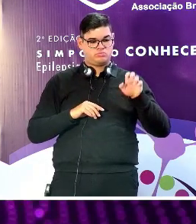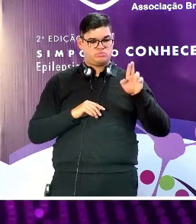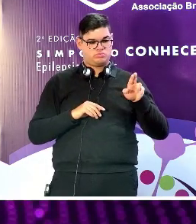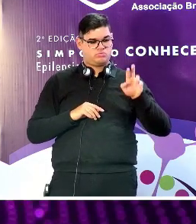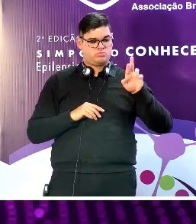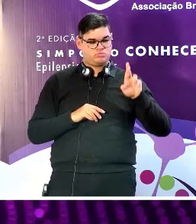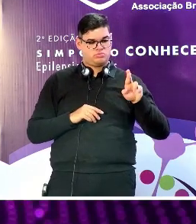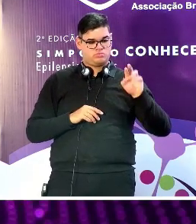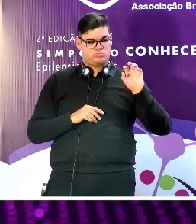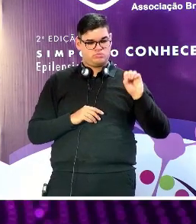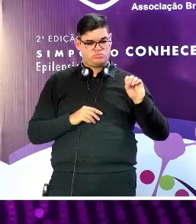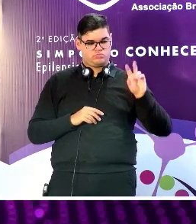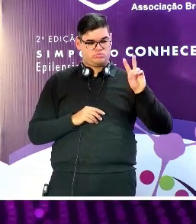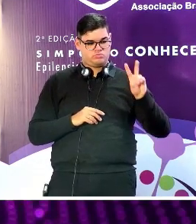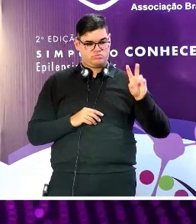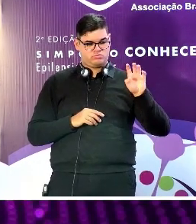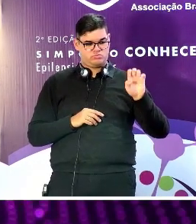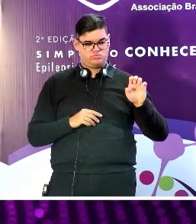vocês viram que...